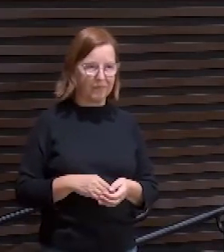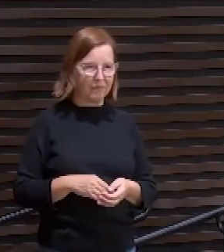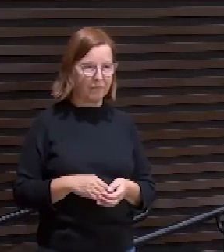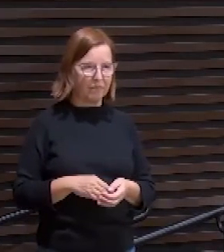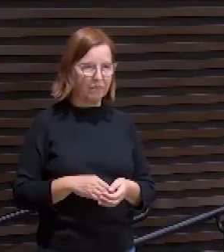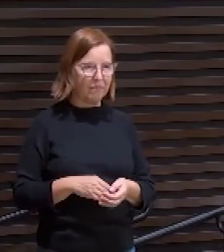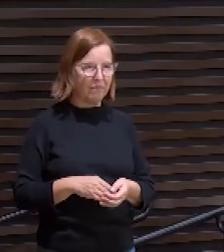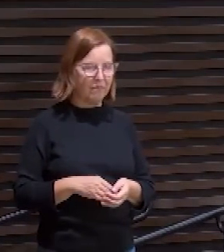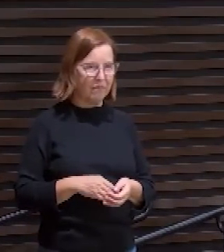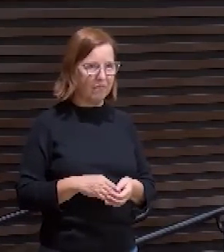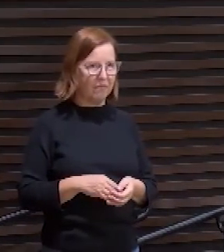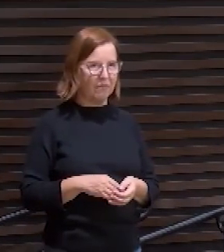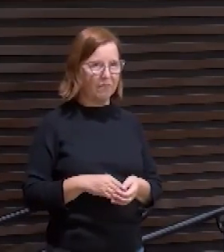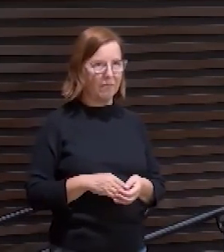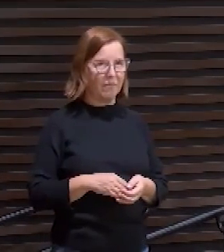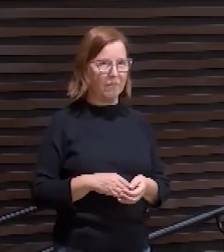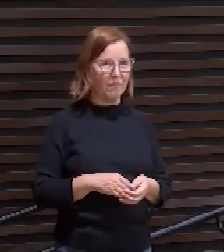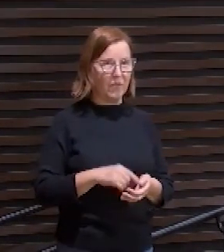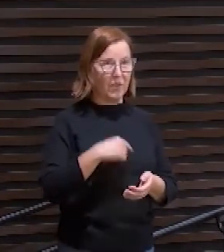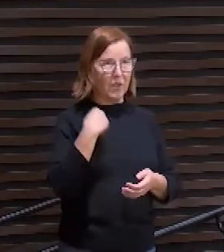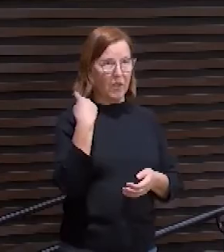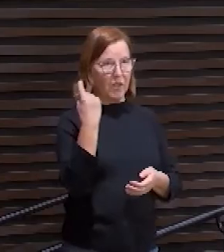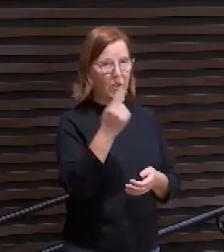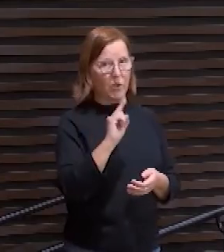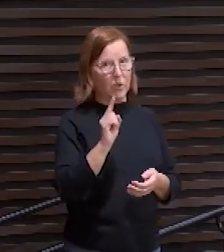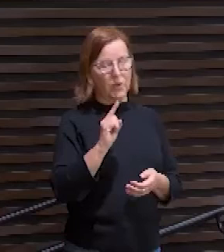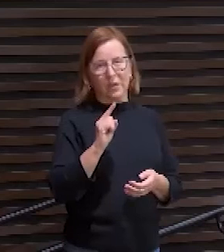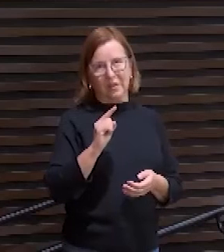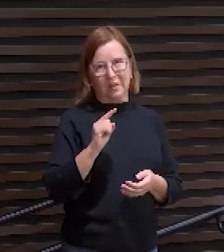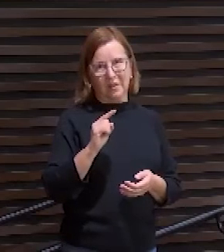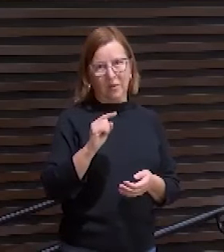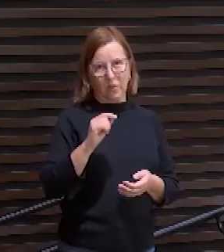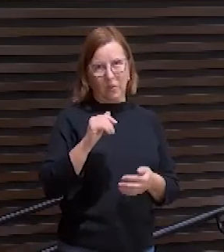Nós violamos a lei de Deus diariamente.